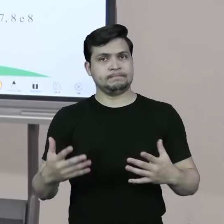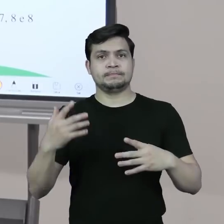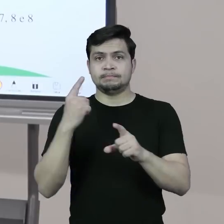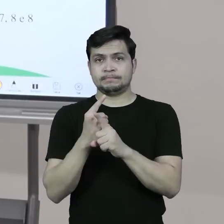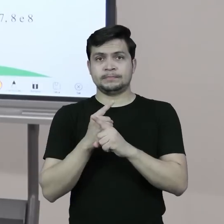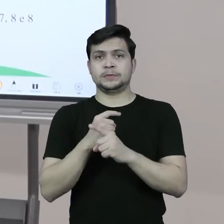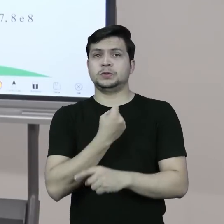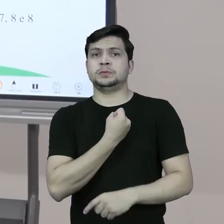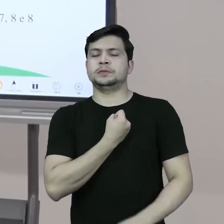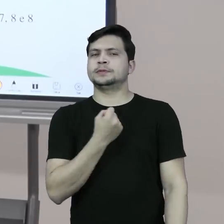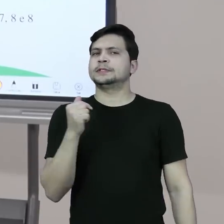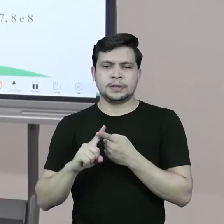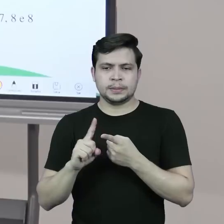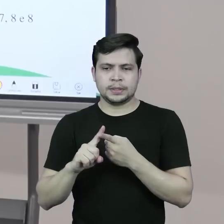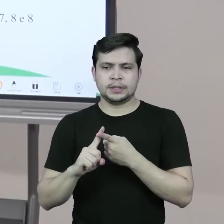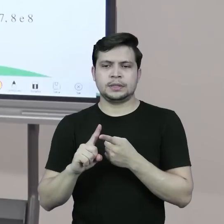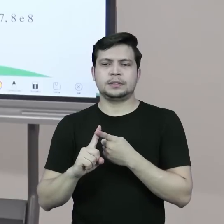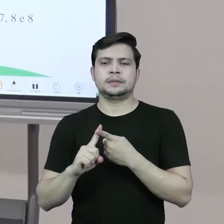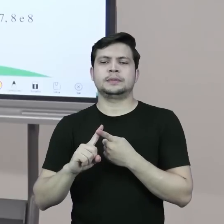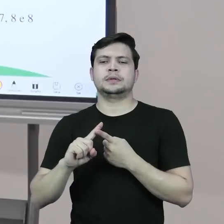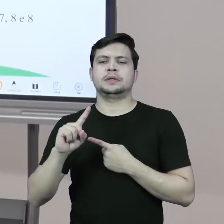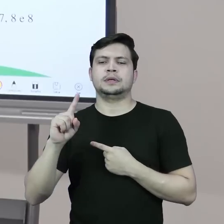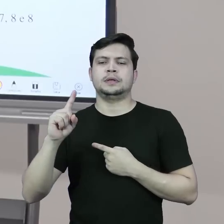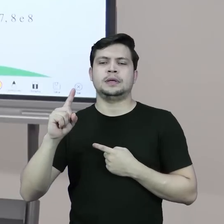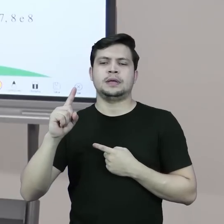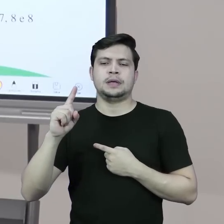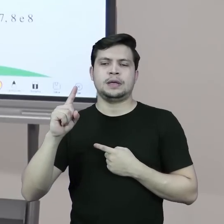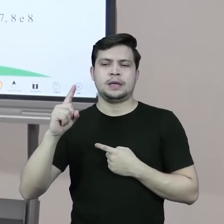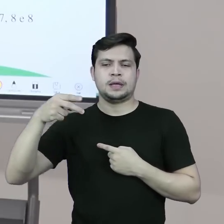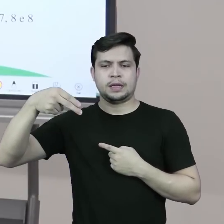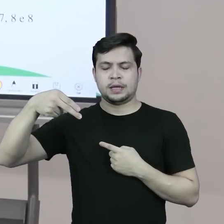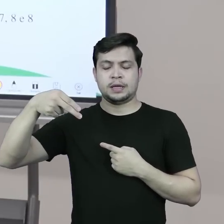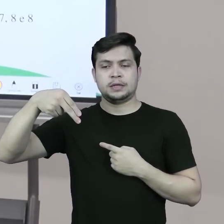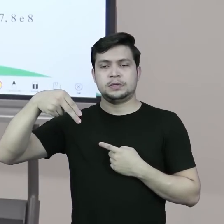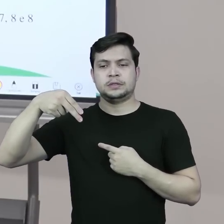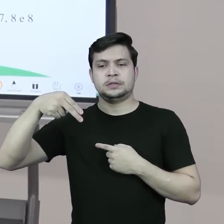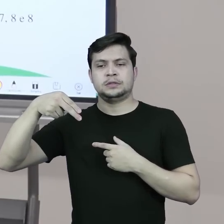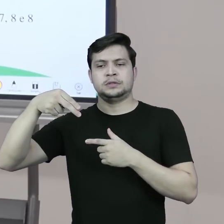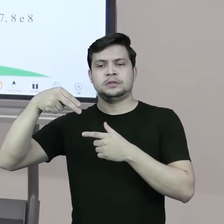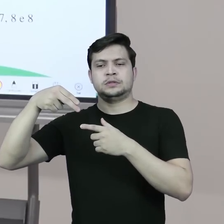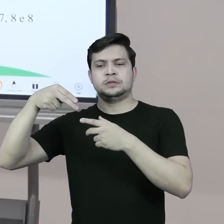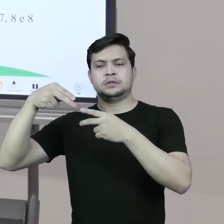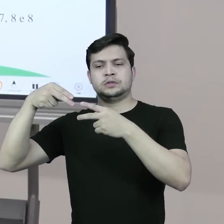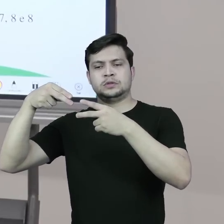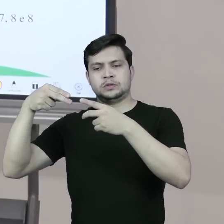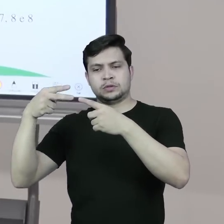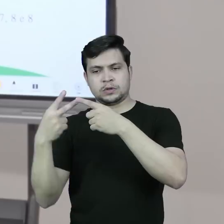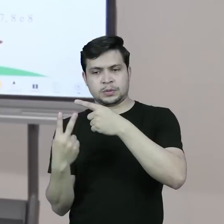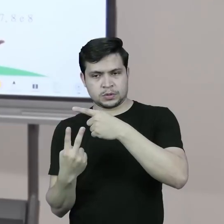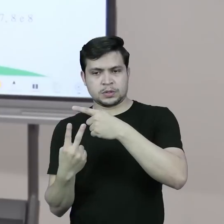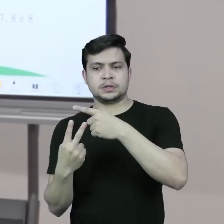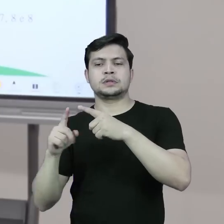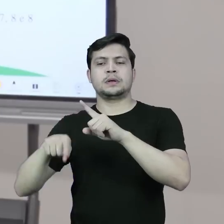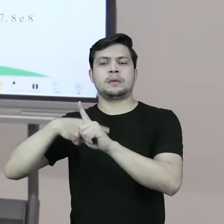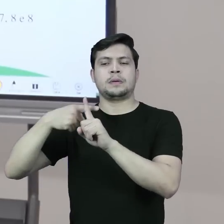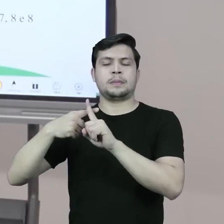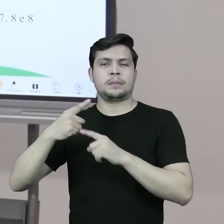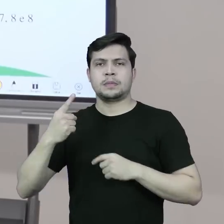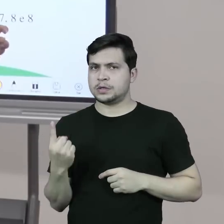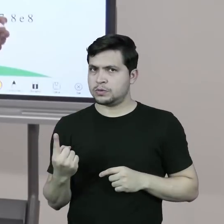para a gente como sendo as quantidades, são os nossos valores, são as nossas grandezas qualitativas.